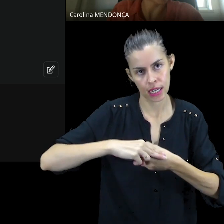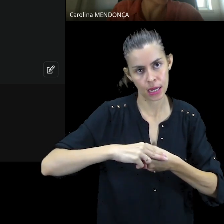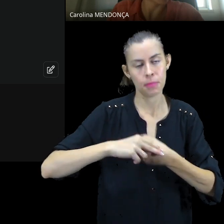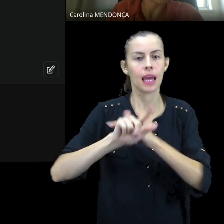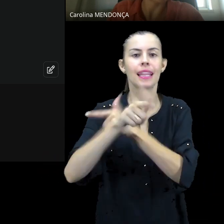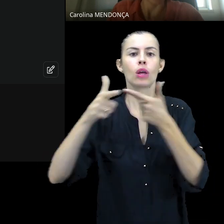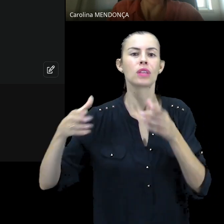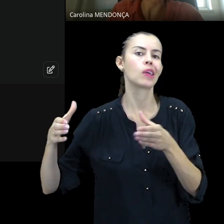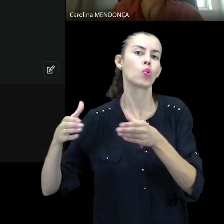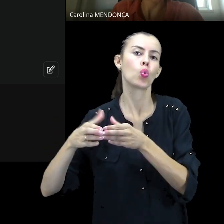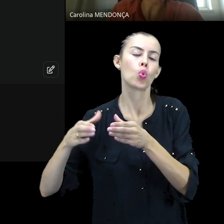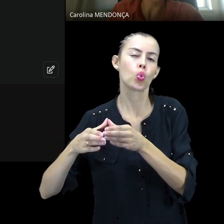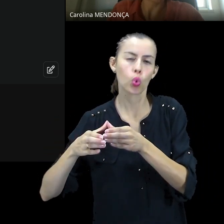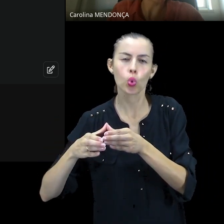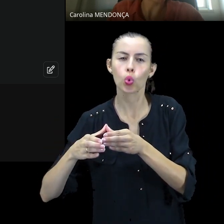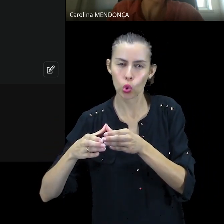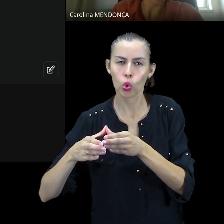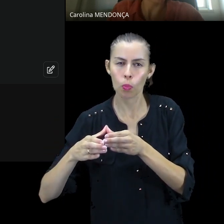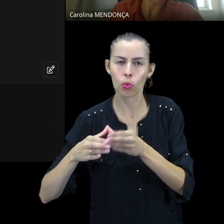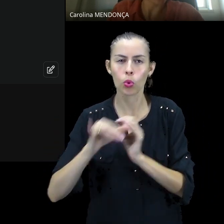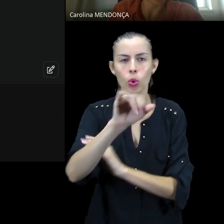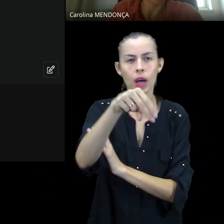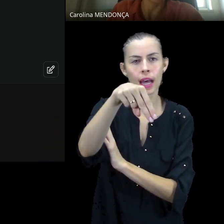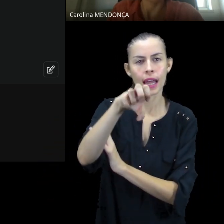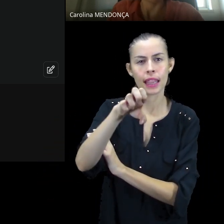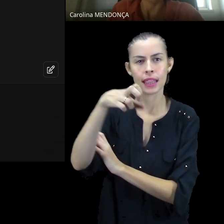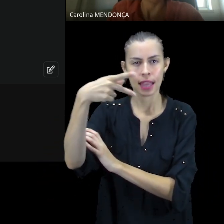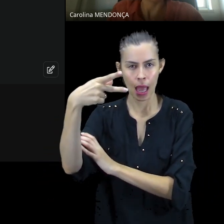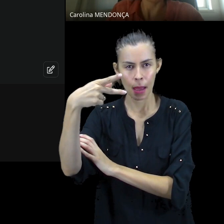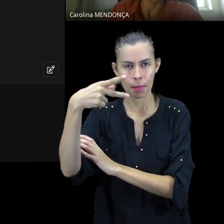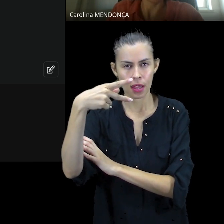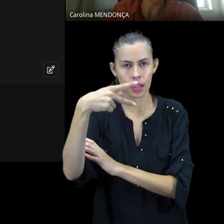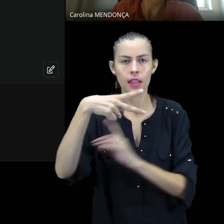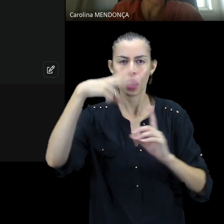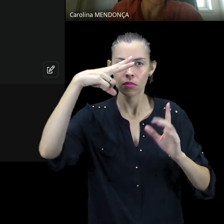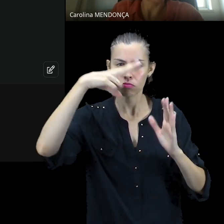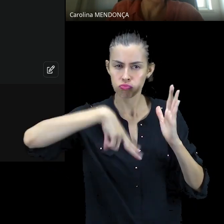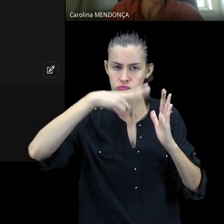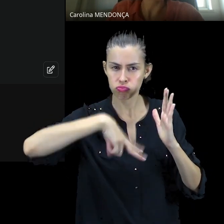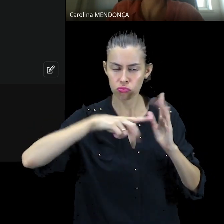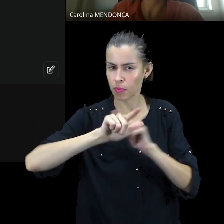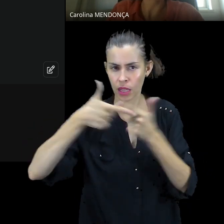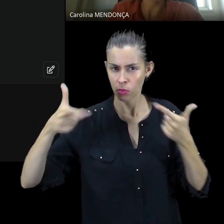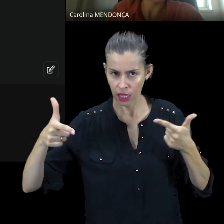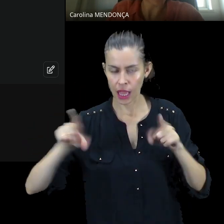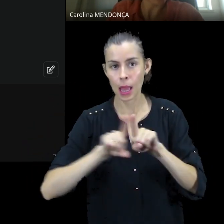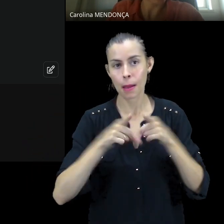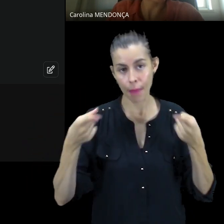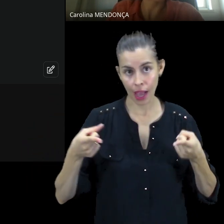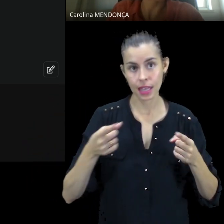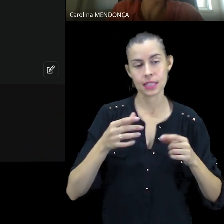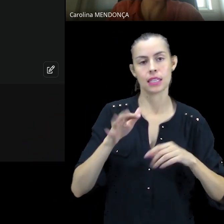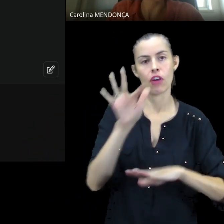caso da Unicamp, elas não passam pelo processo de regulação feita pelo INEP, que as instituições